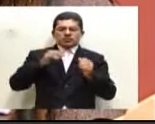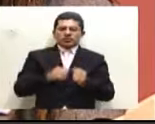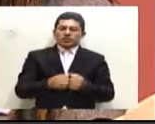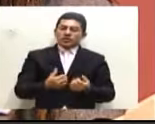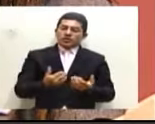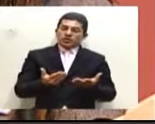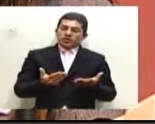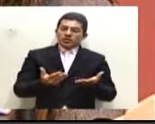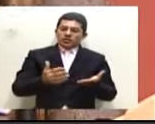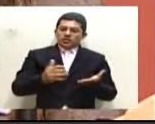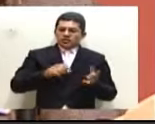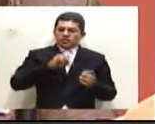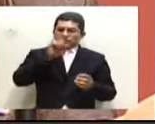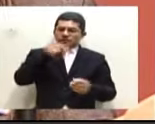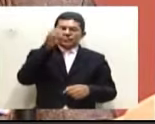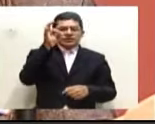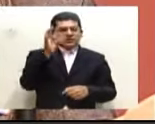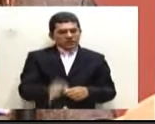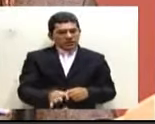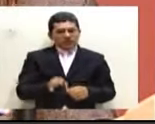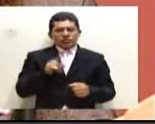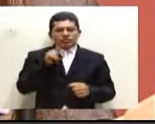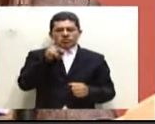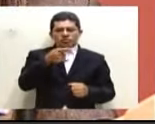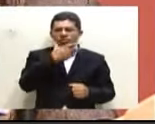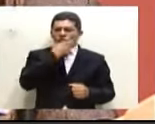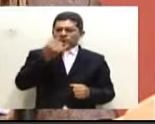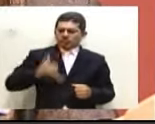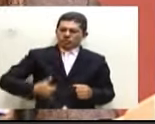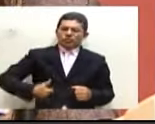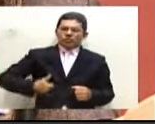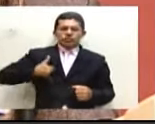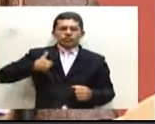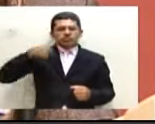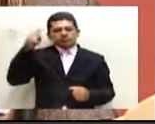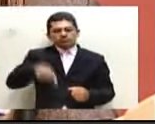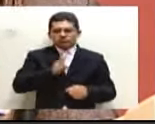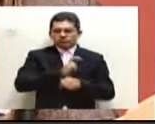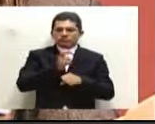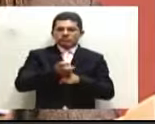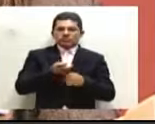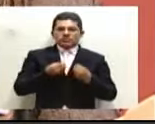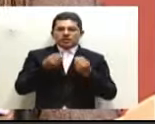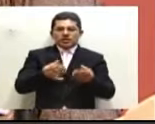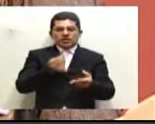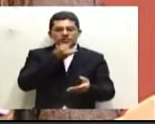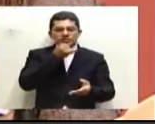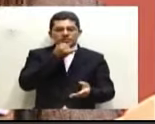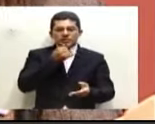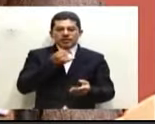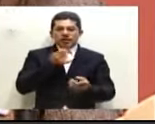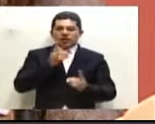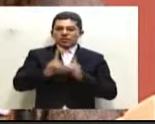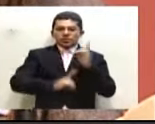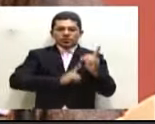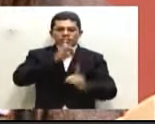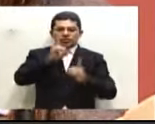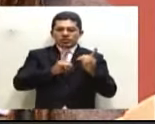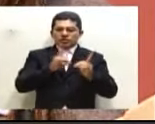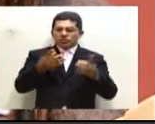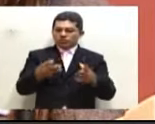Vossa Excelência foi certamente um orgulho neste parlamento. As divergências, elas são